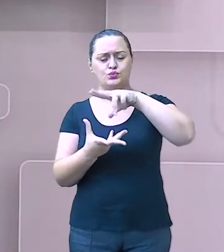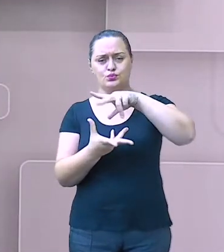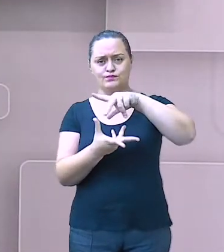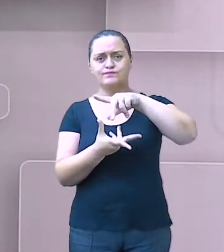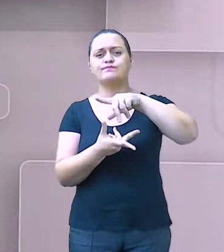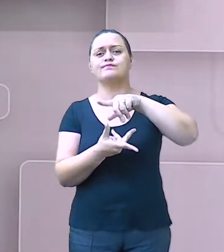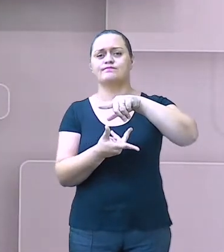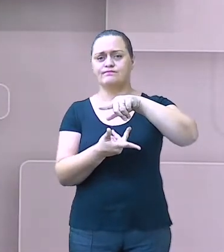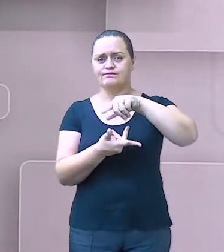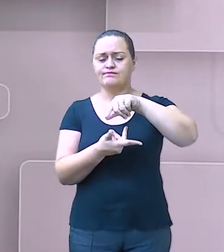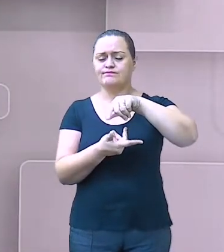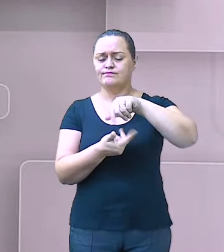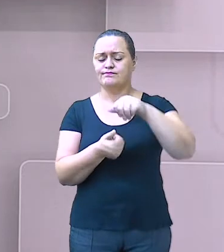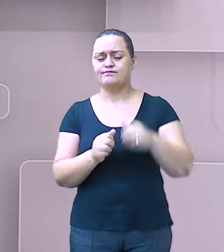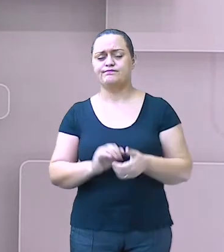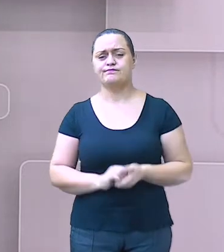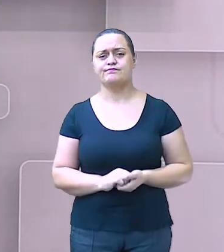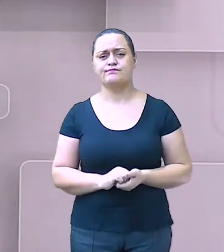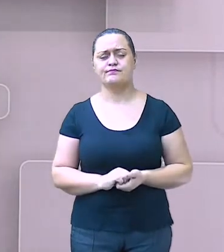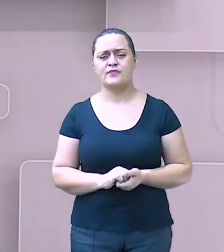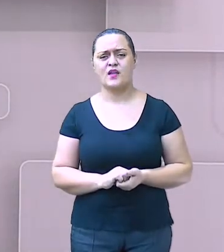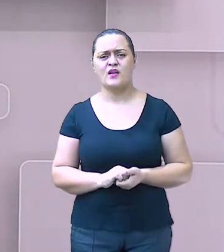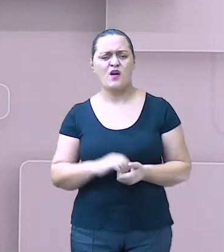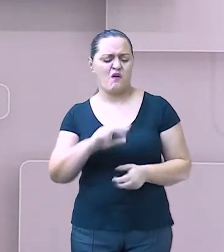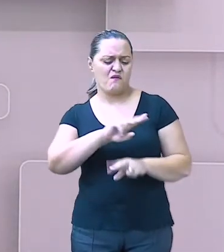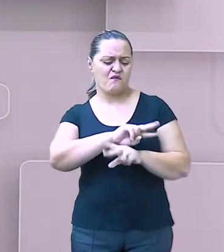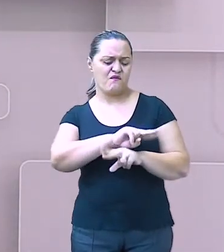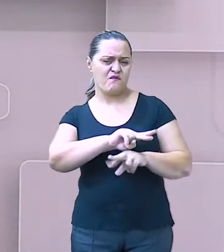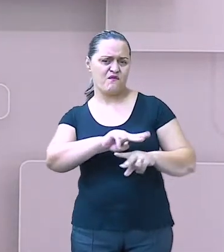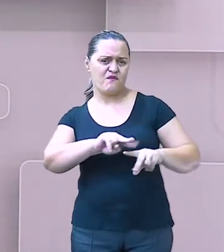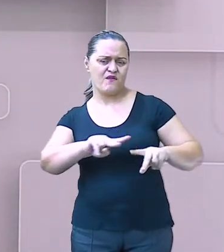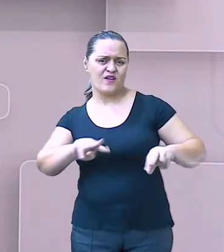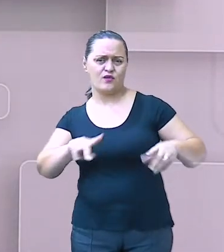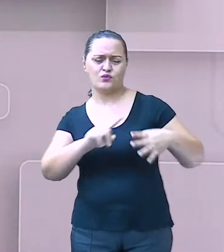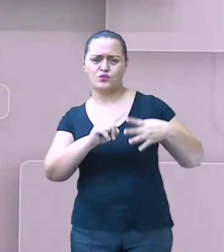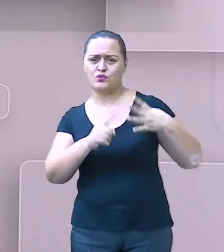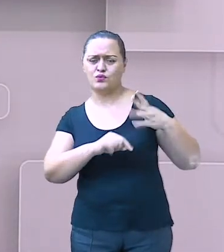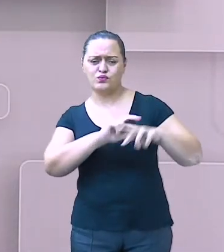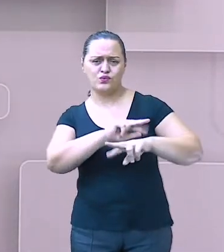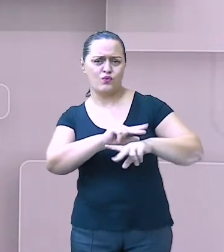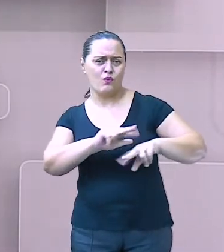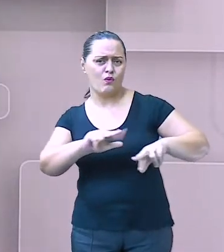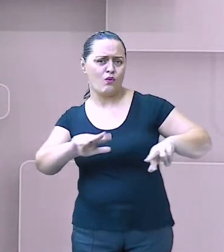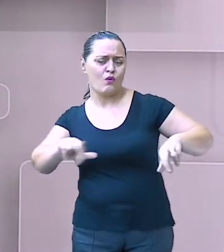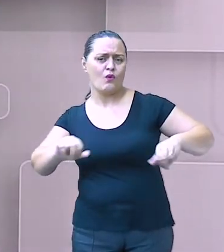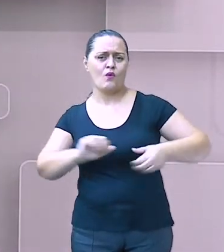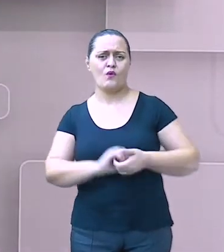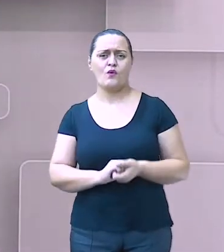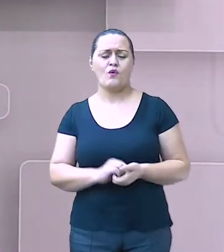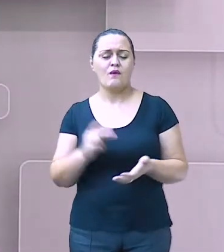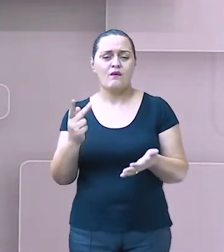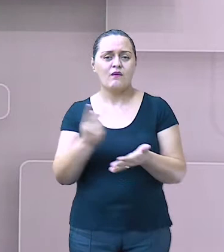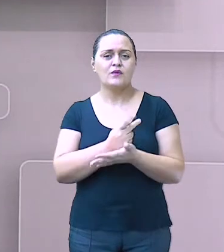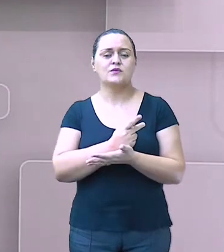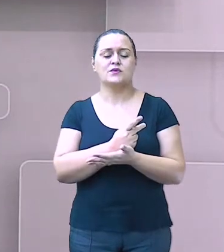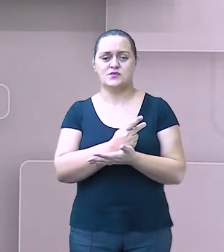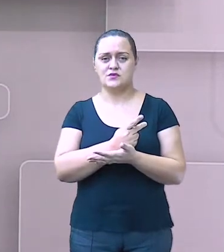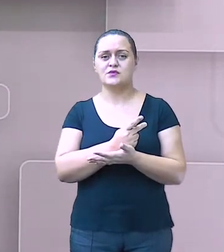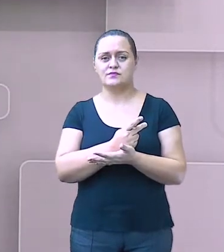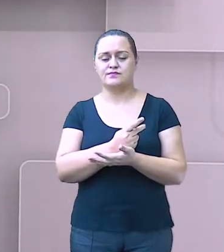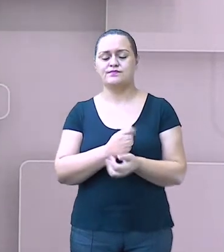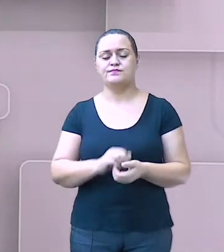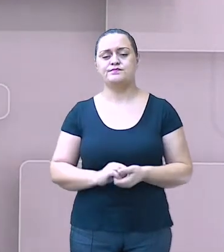mundo todo. Existem as mais variadas formas de desastres que são considerados